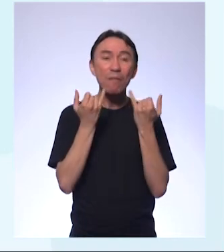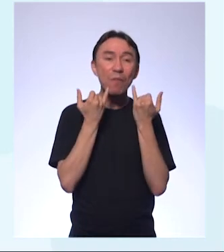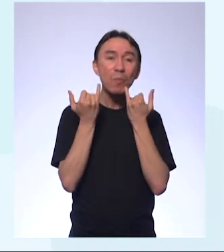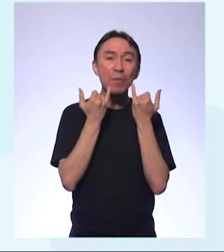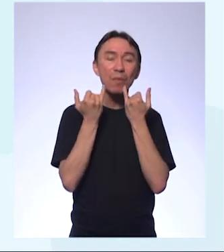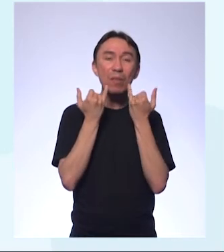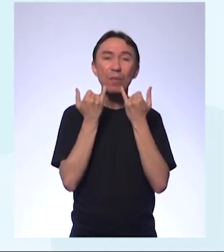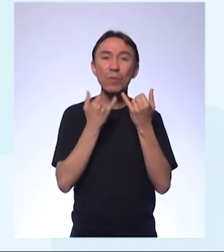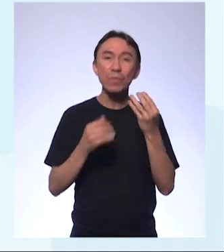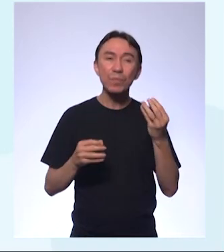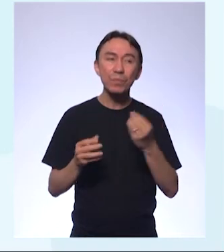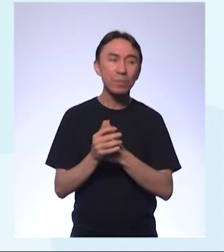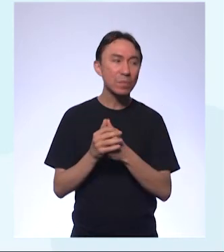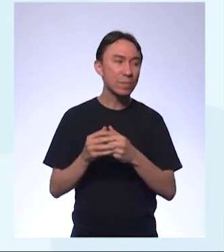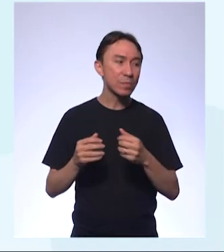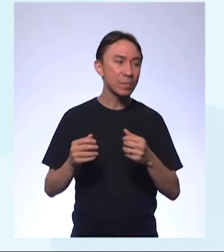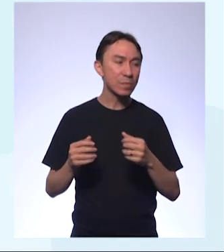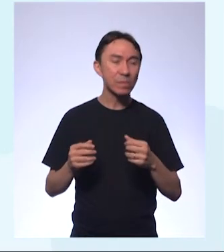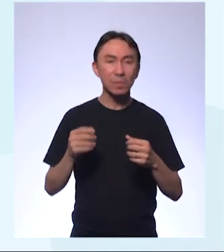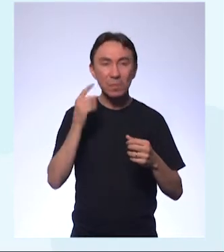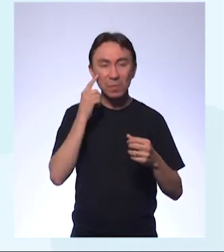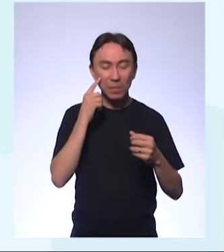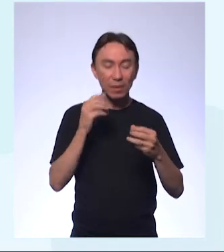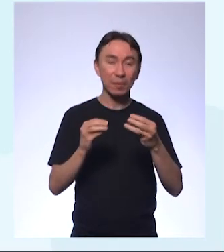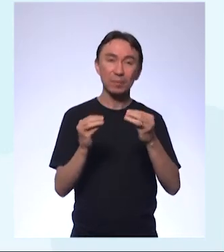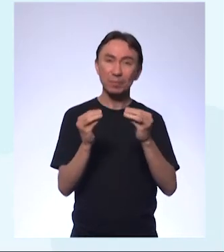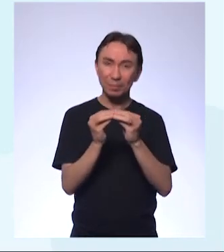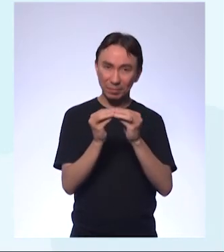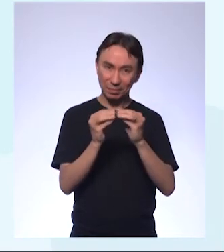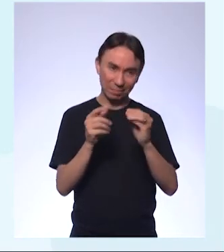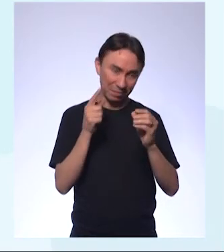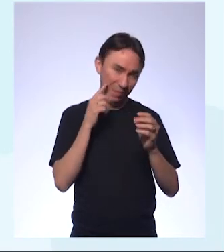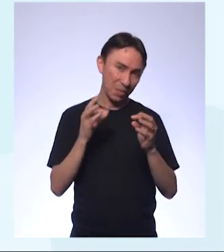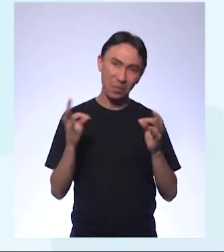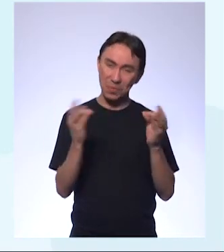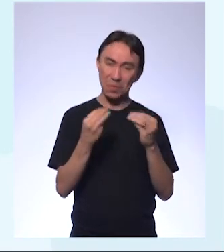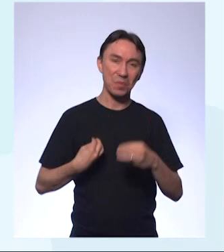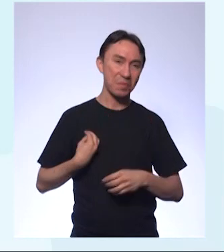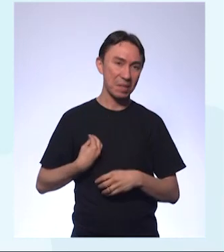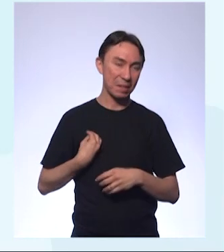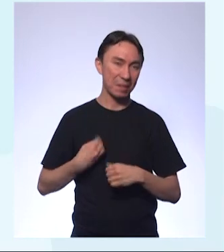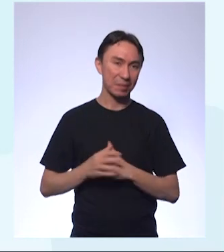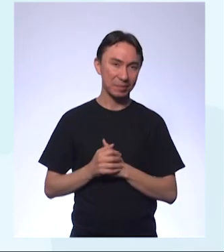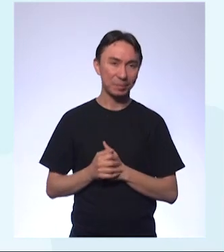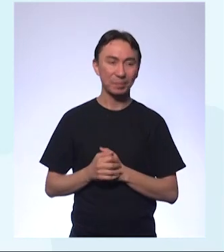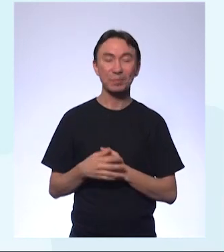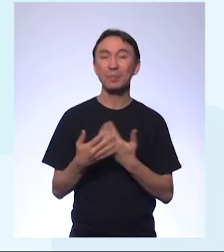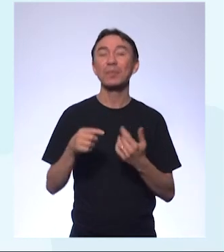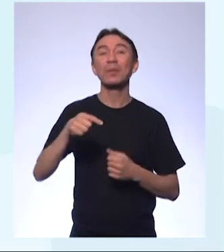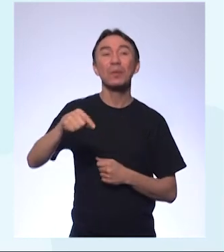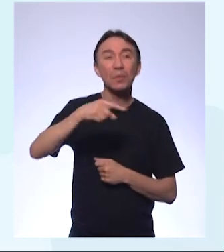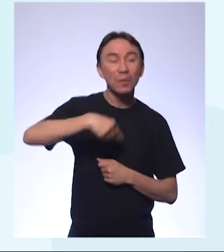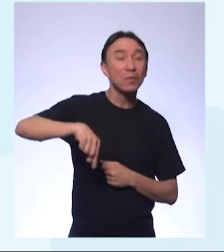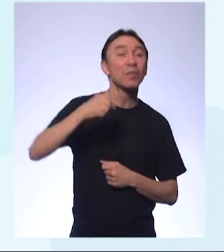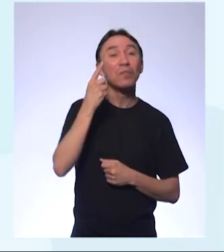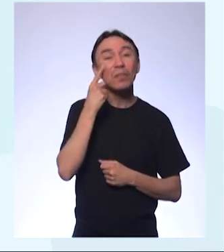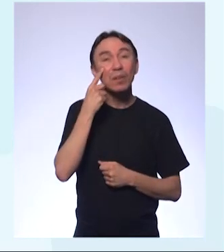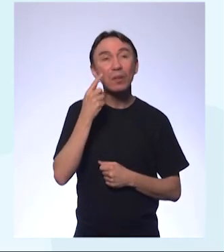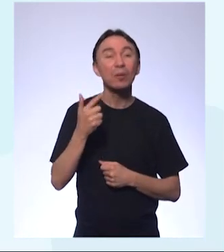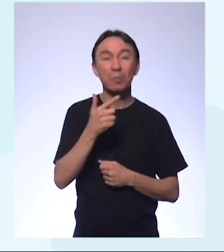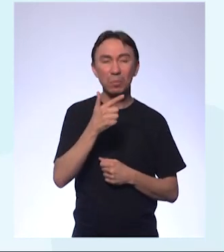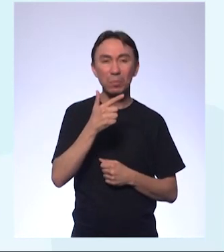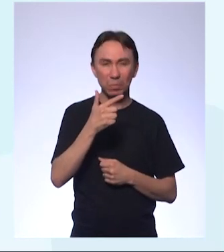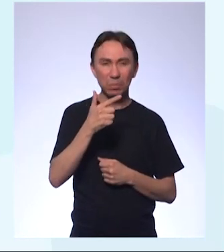que comanda e controla a atividade celular aí. Tá? Então, se a gente observar no próximo slide, a gente